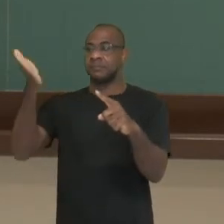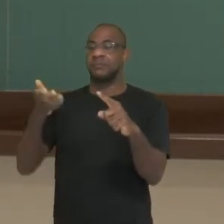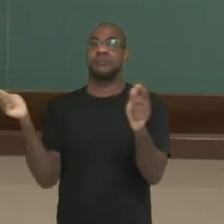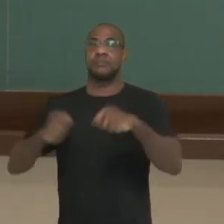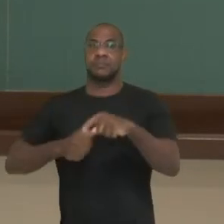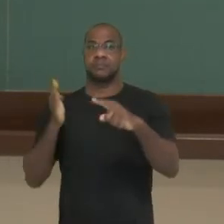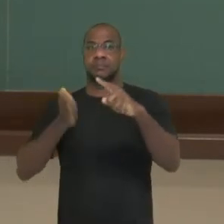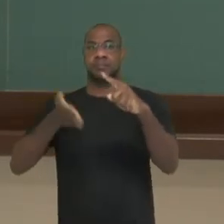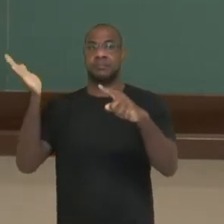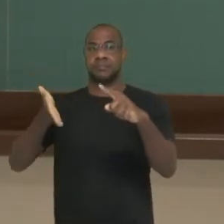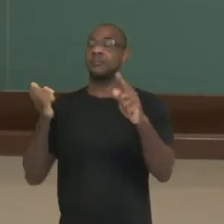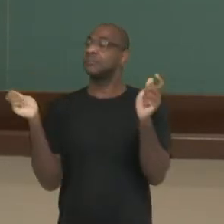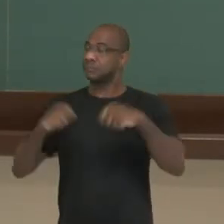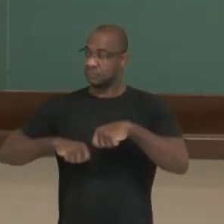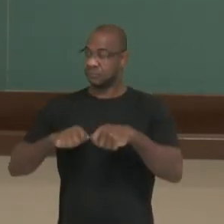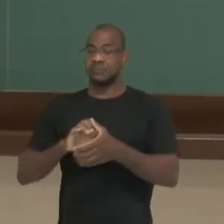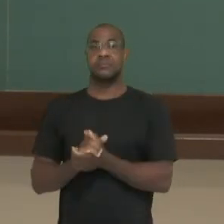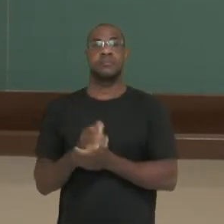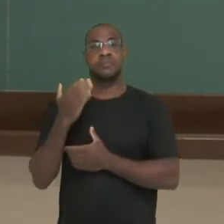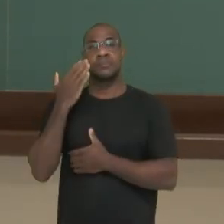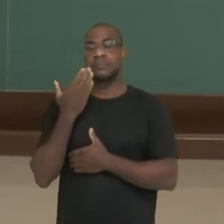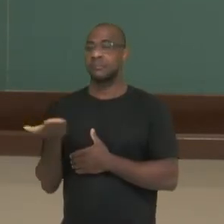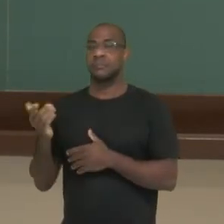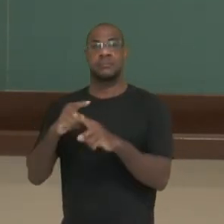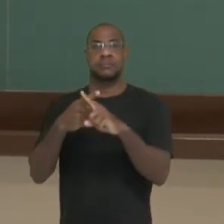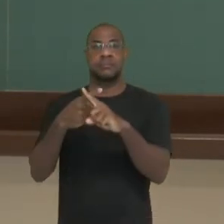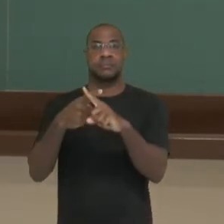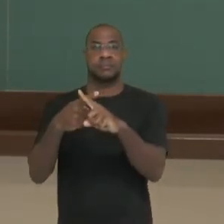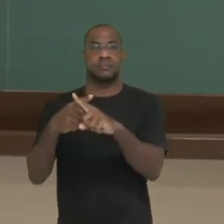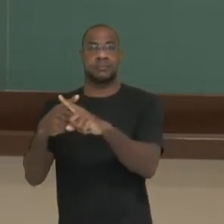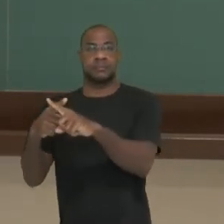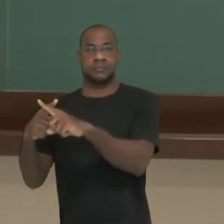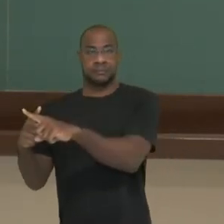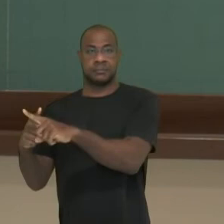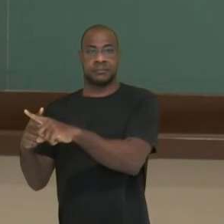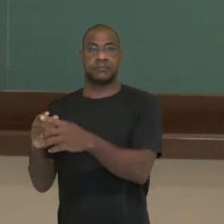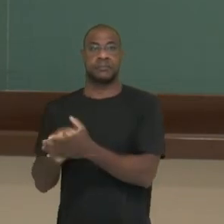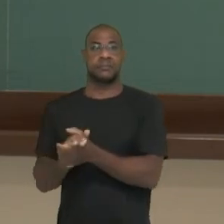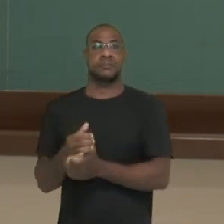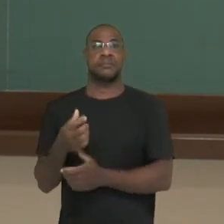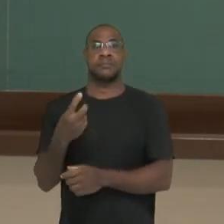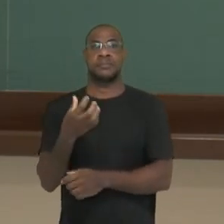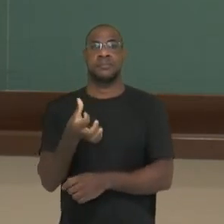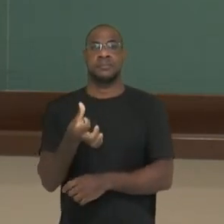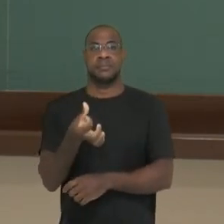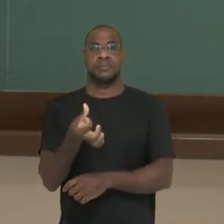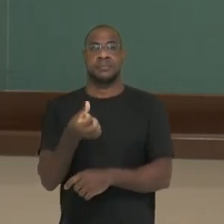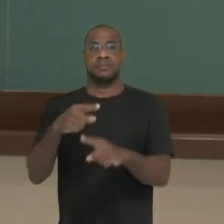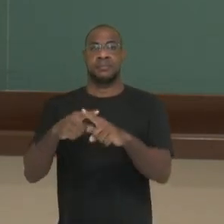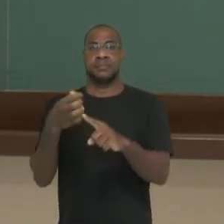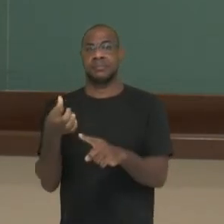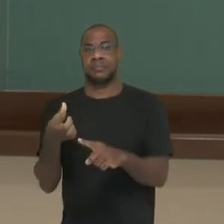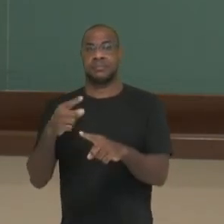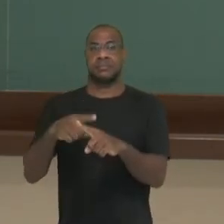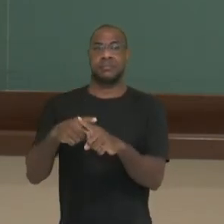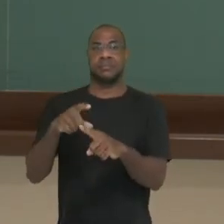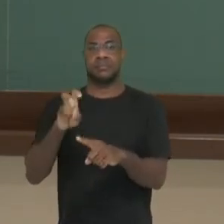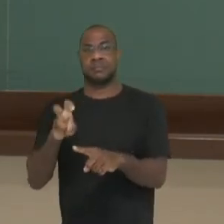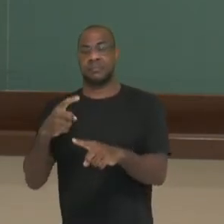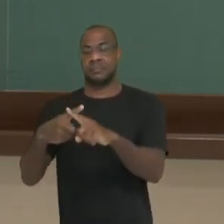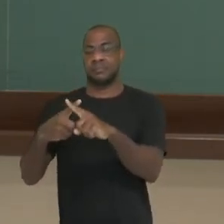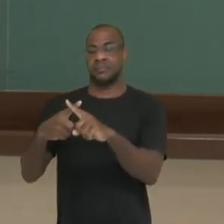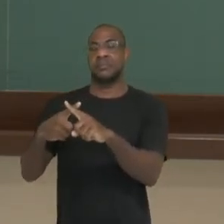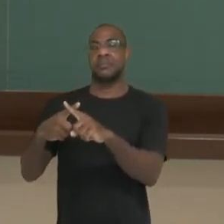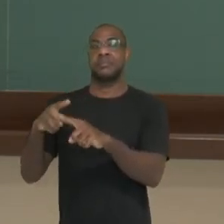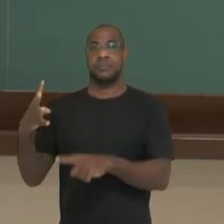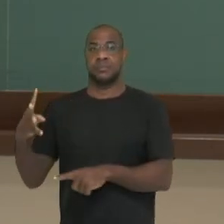eu usando o princípio multiplicativo, eu vou ter 7 vezes 6 vezes 5 vezes 4, que me dá